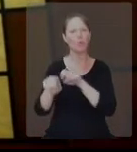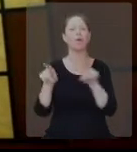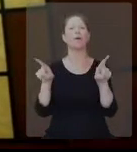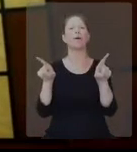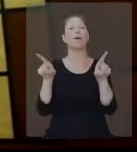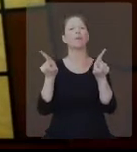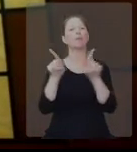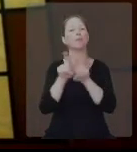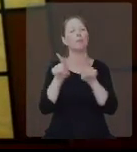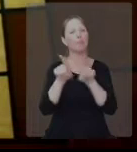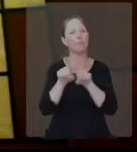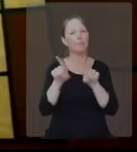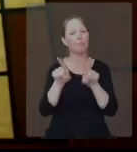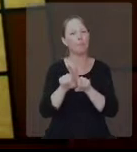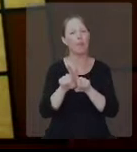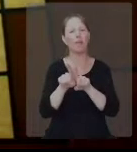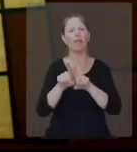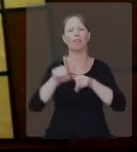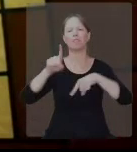atividades